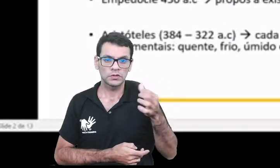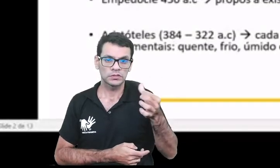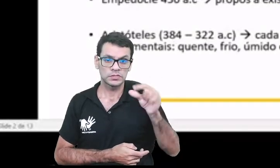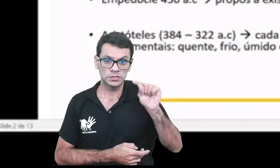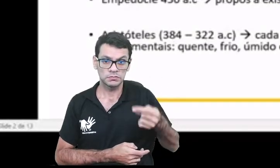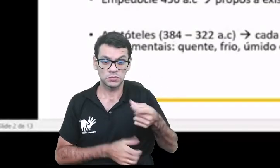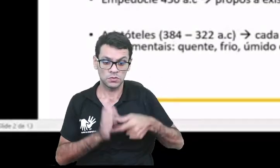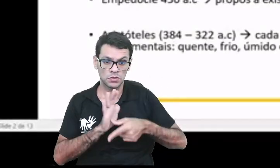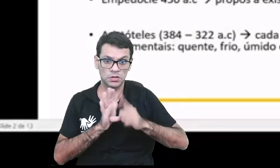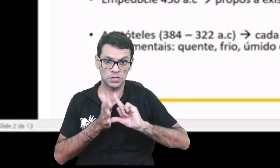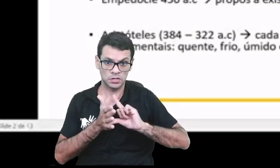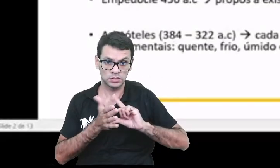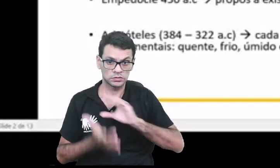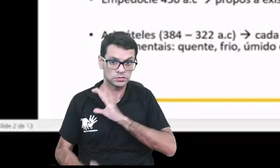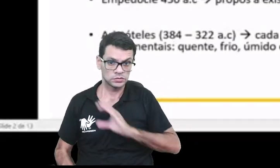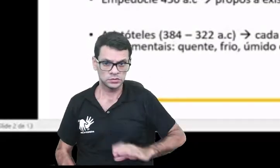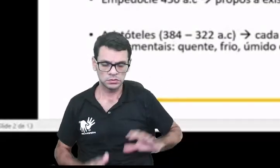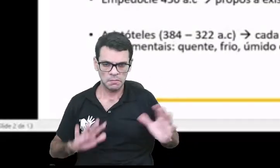Cristo,